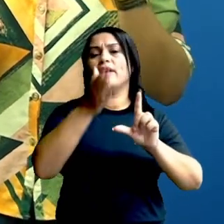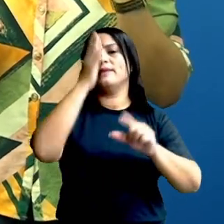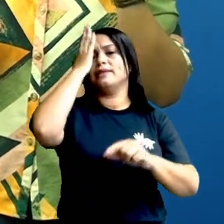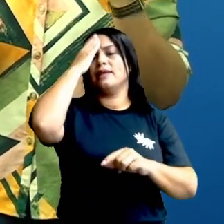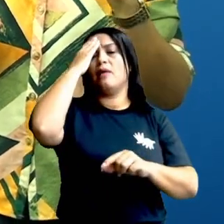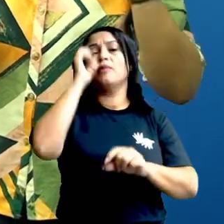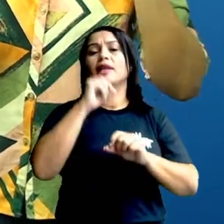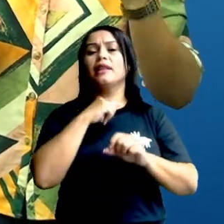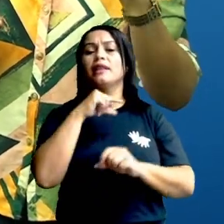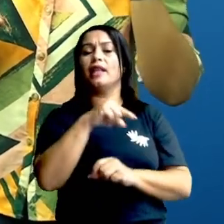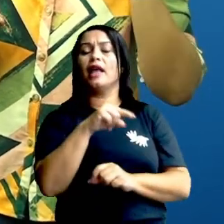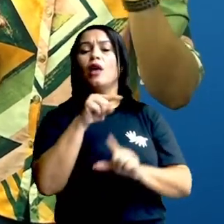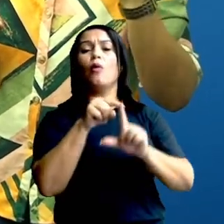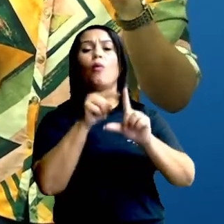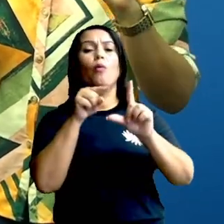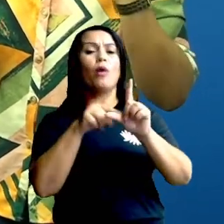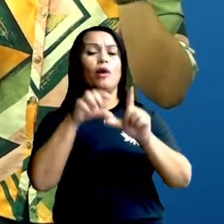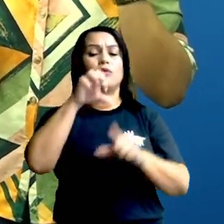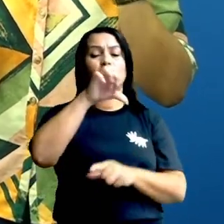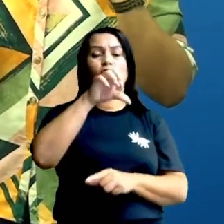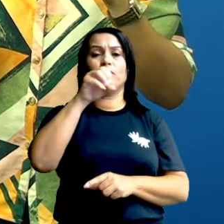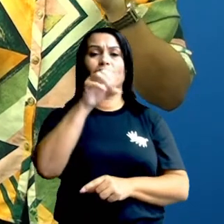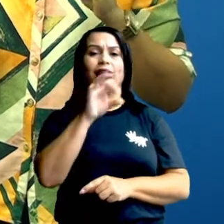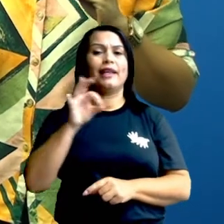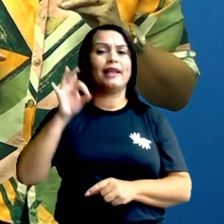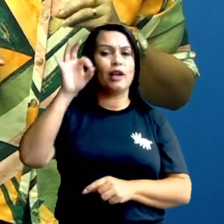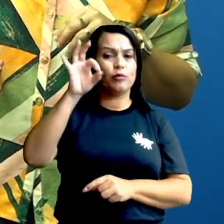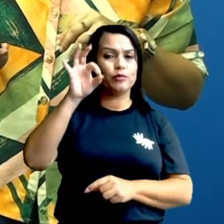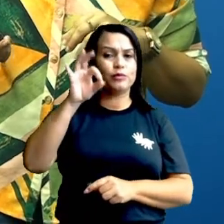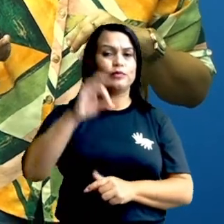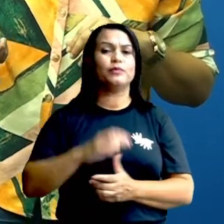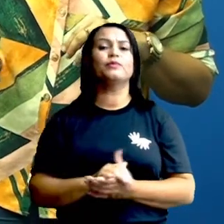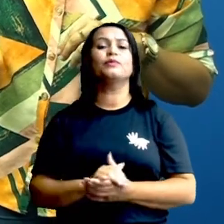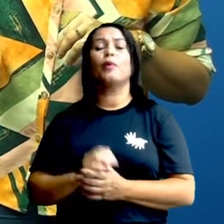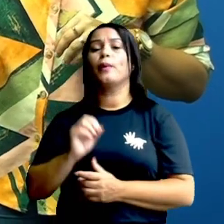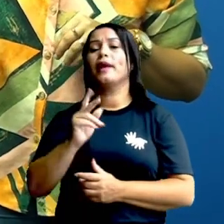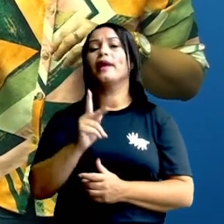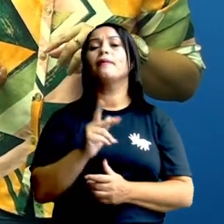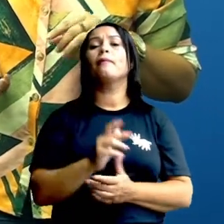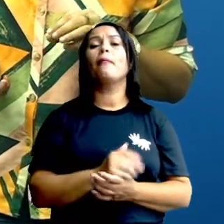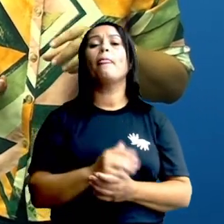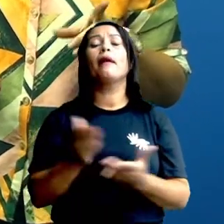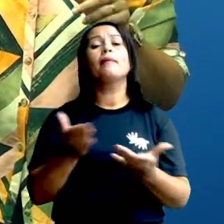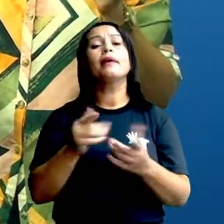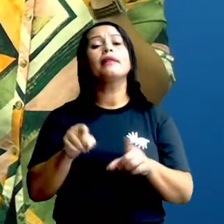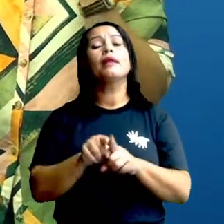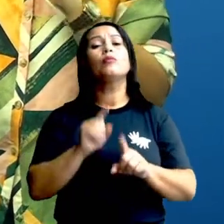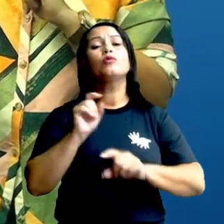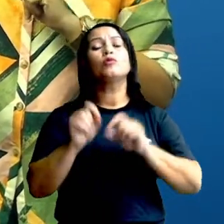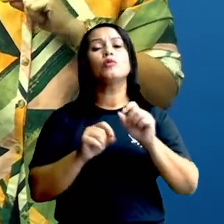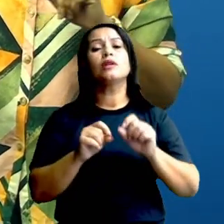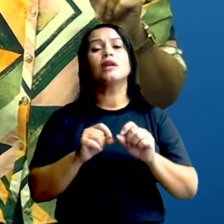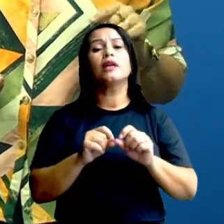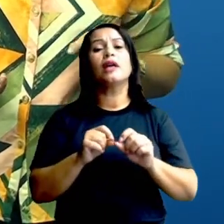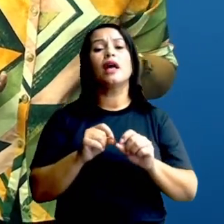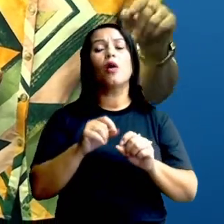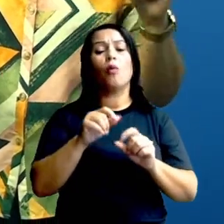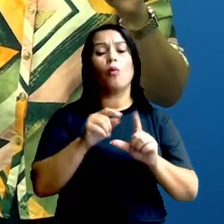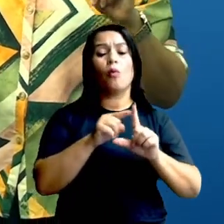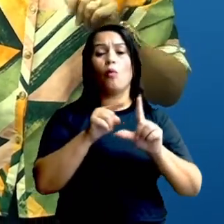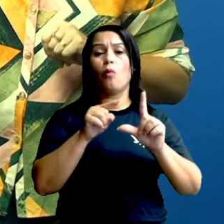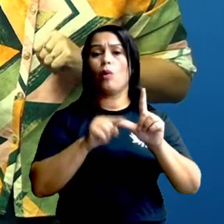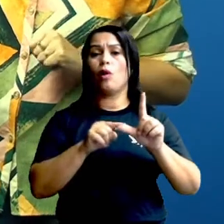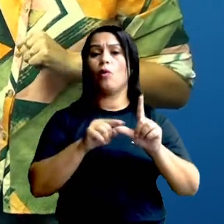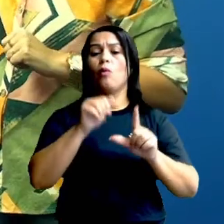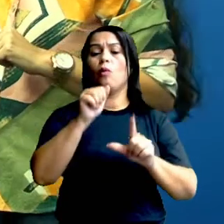sabe que ali eu tenho um ângulo de 90 graus Ok e nós também temos o ângulo agudo